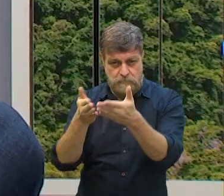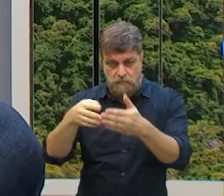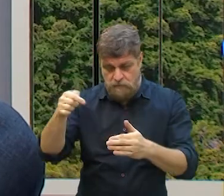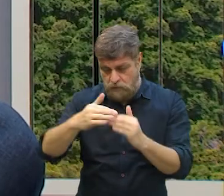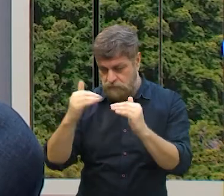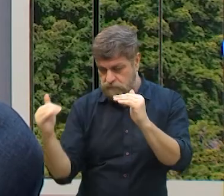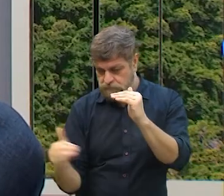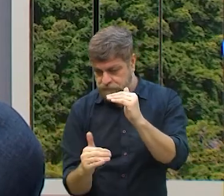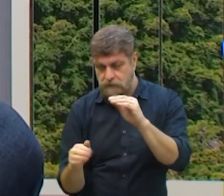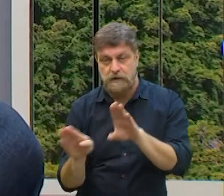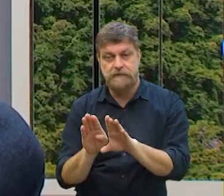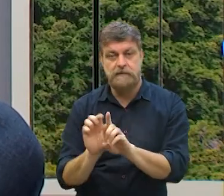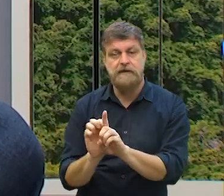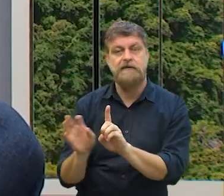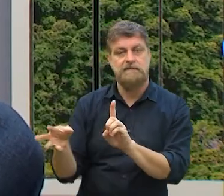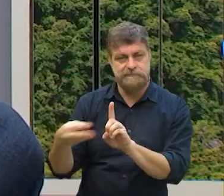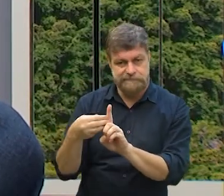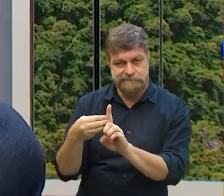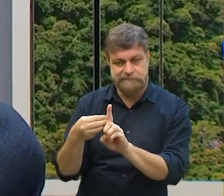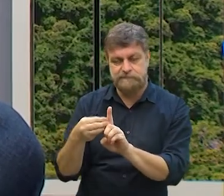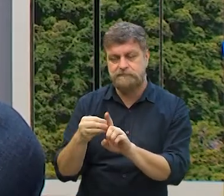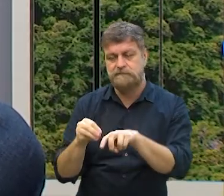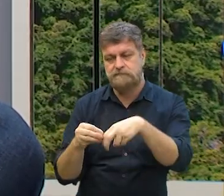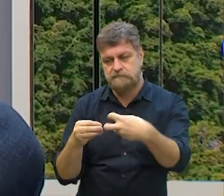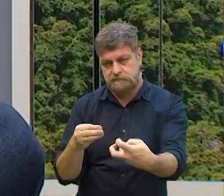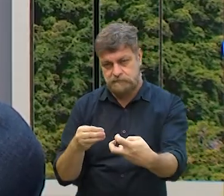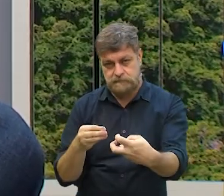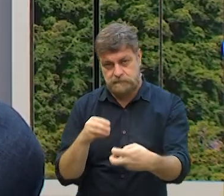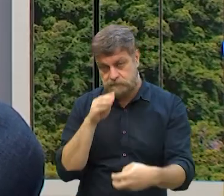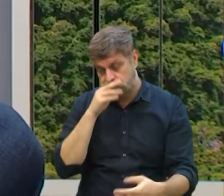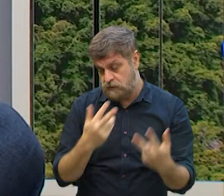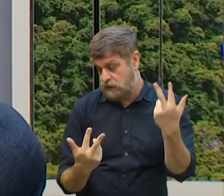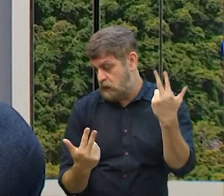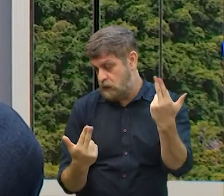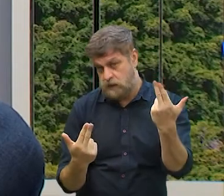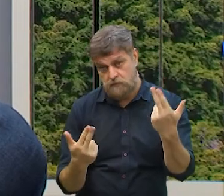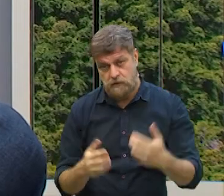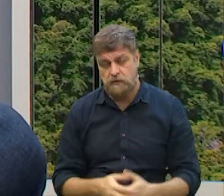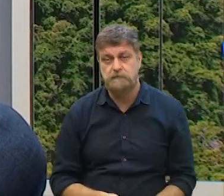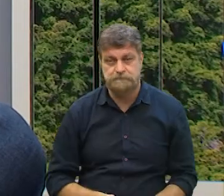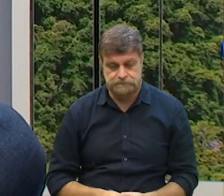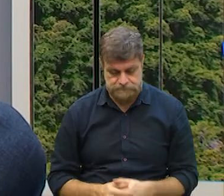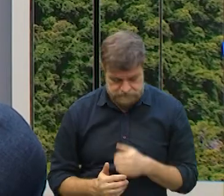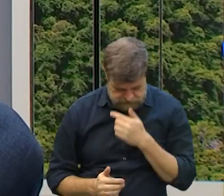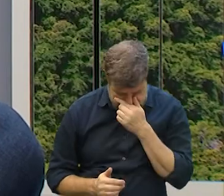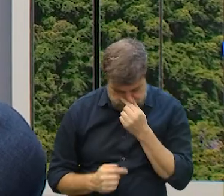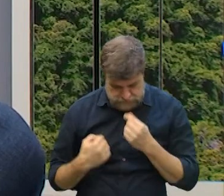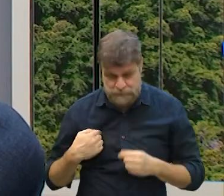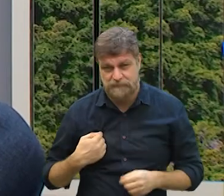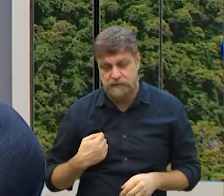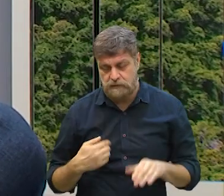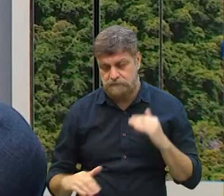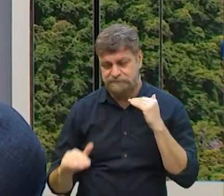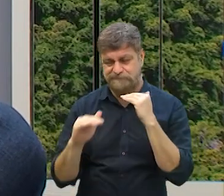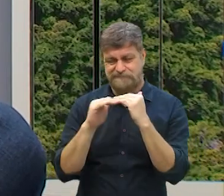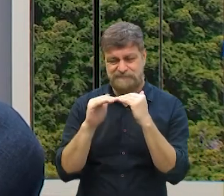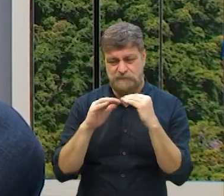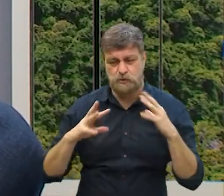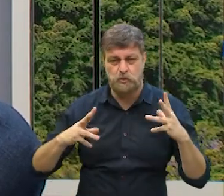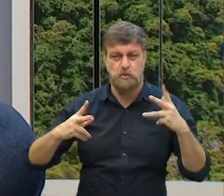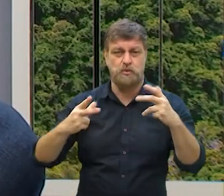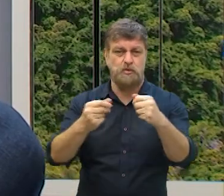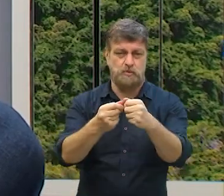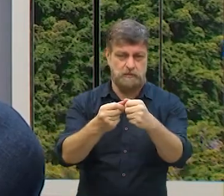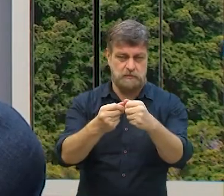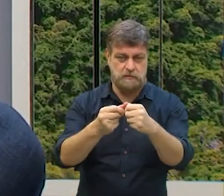outro em situação de vulnerabilidade, uma família extremamente humilde, acabou perdendo os seus entes queridos. Então, isso nivelou todo